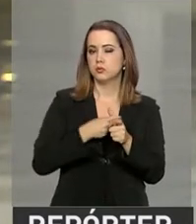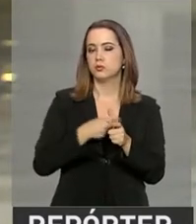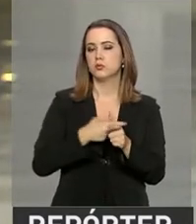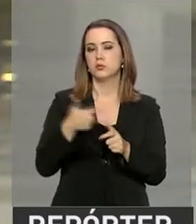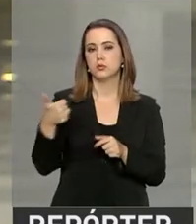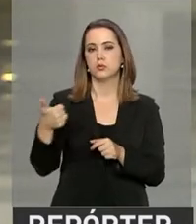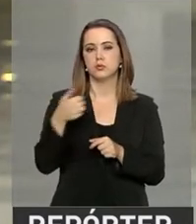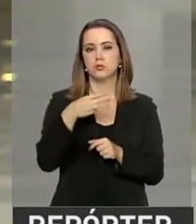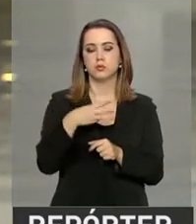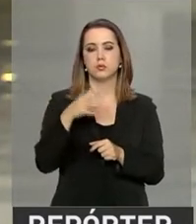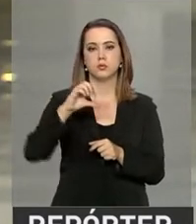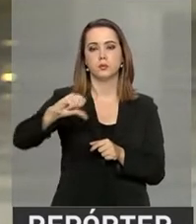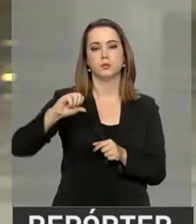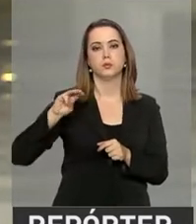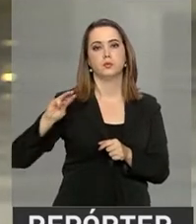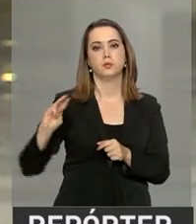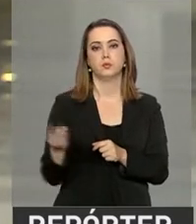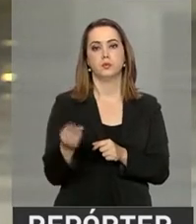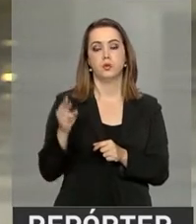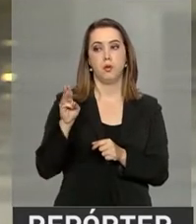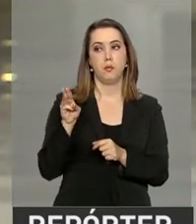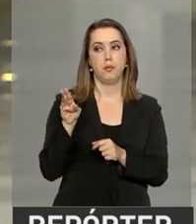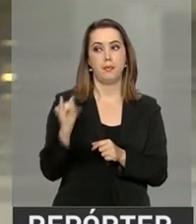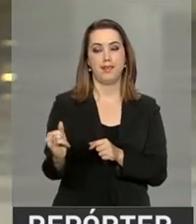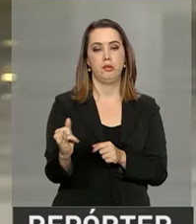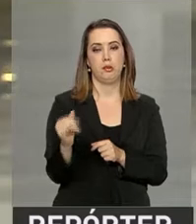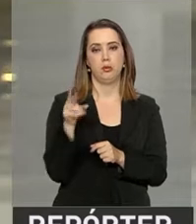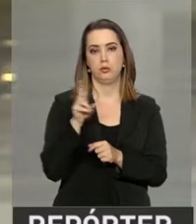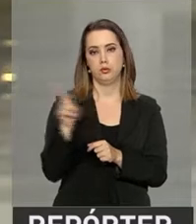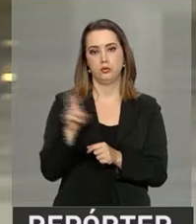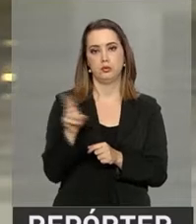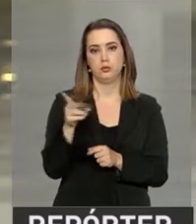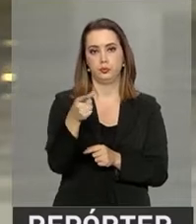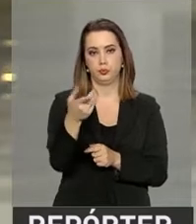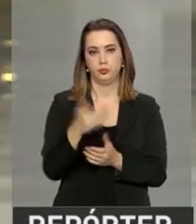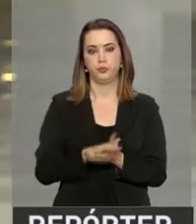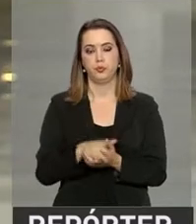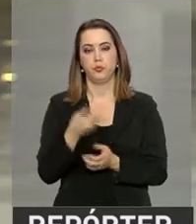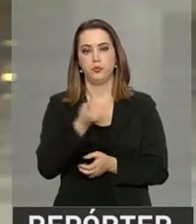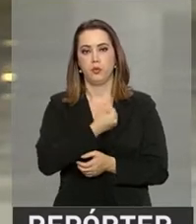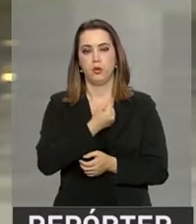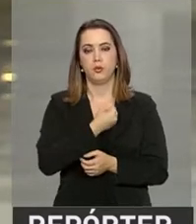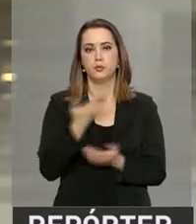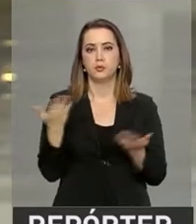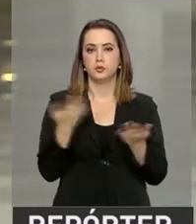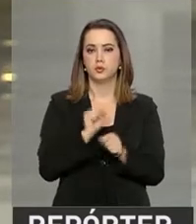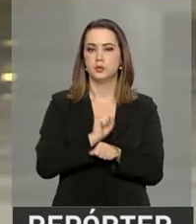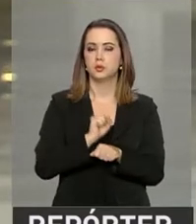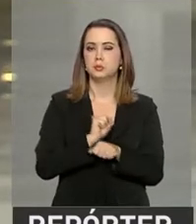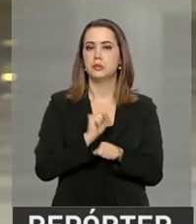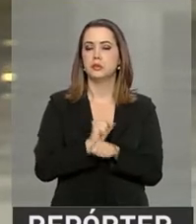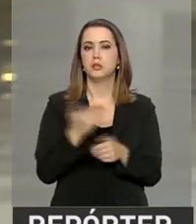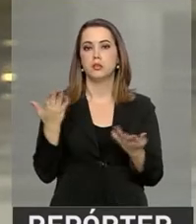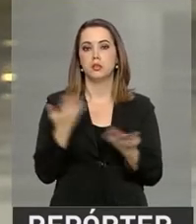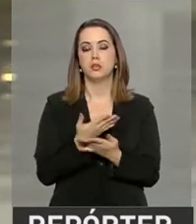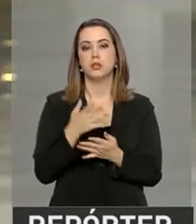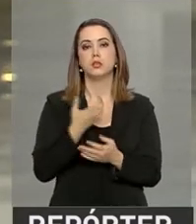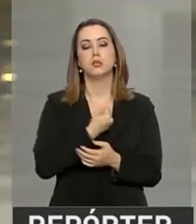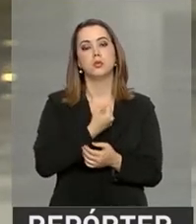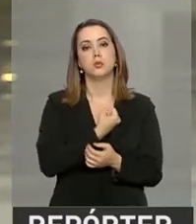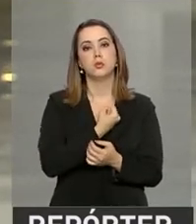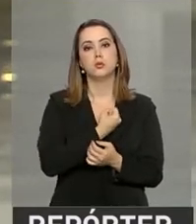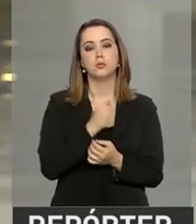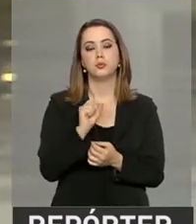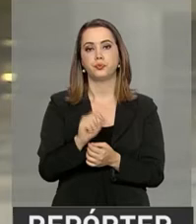139 bilhões de reais então vamos ter agora os últimos números ea divulgação oficial e completa do